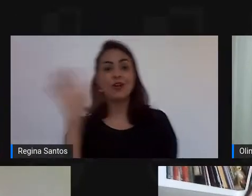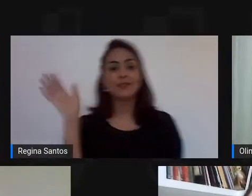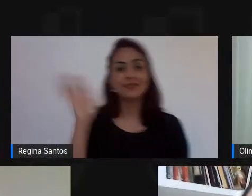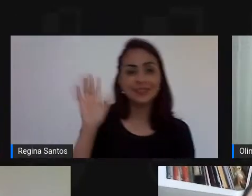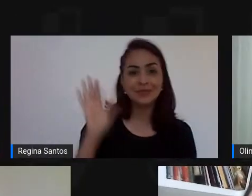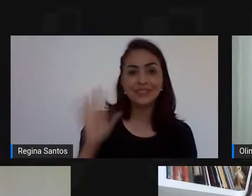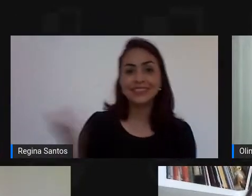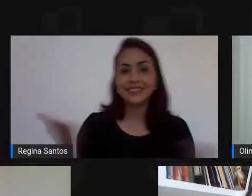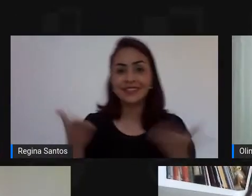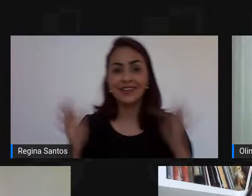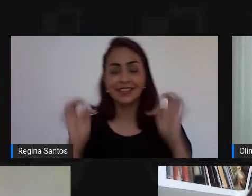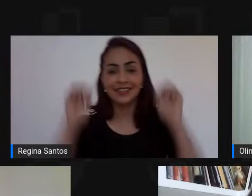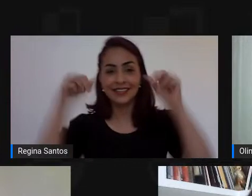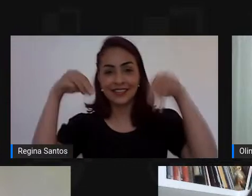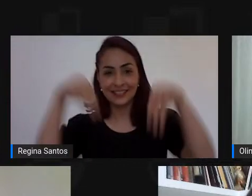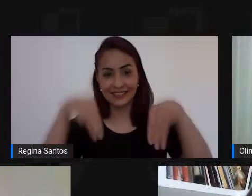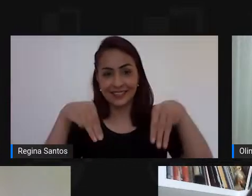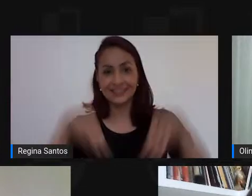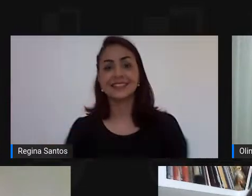diz...